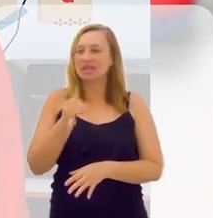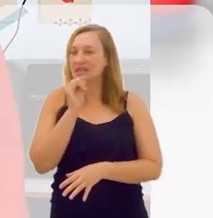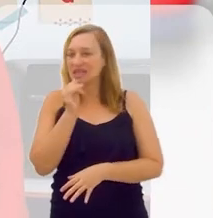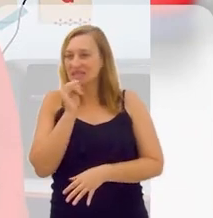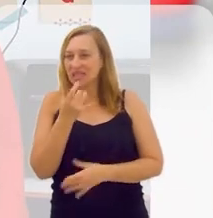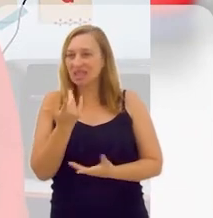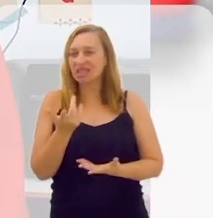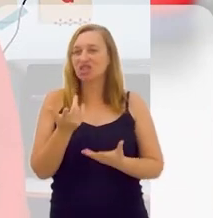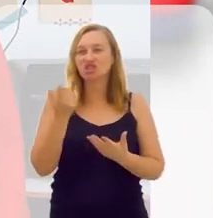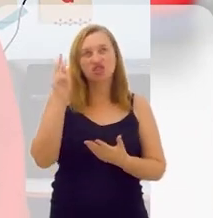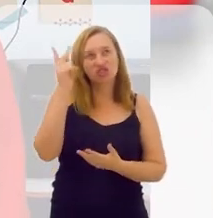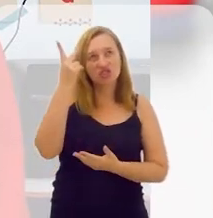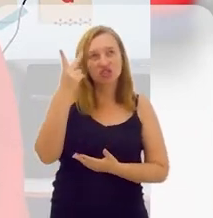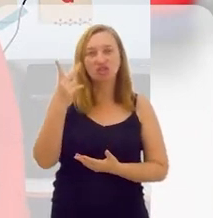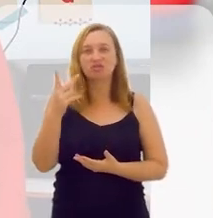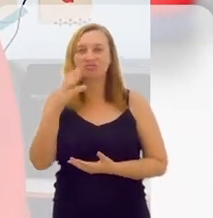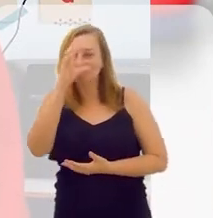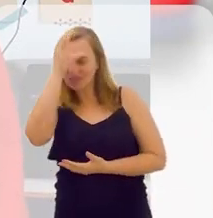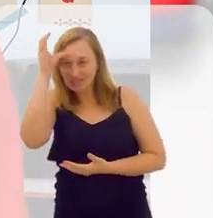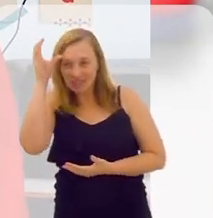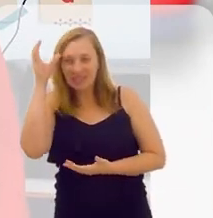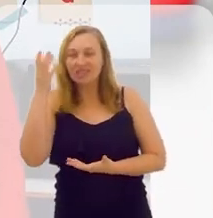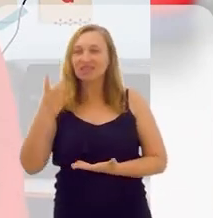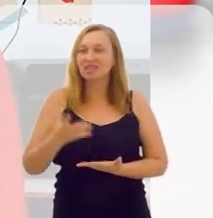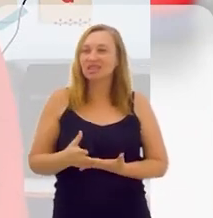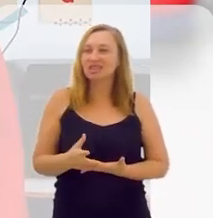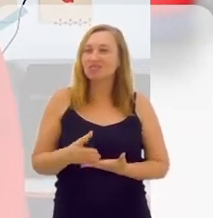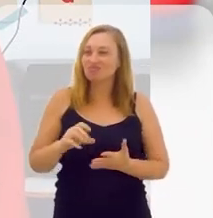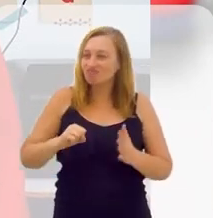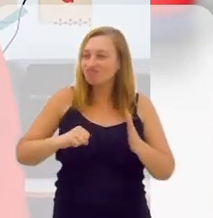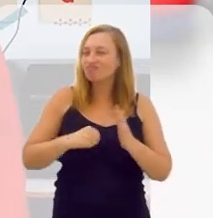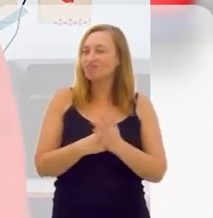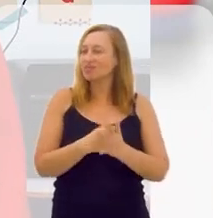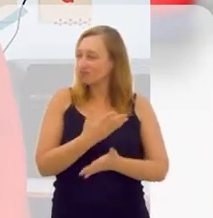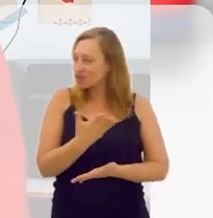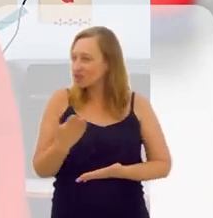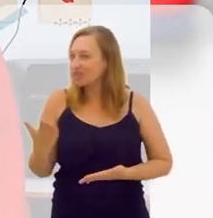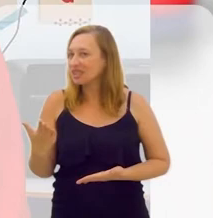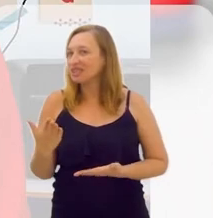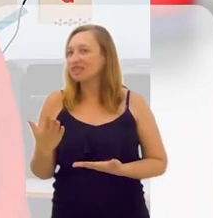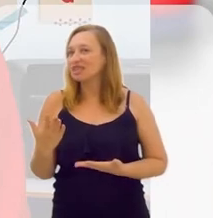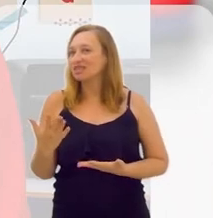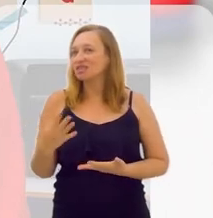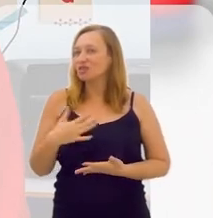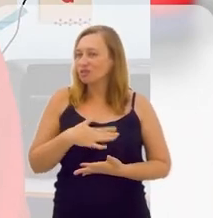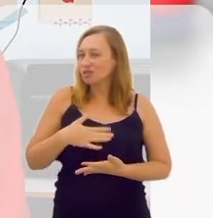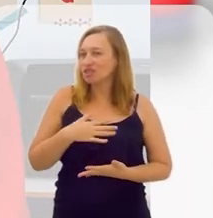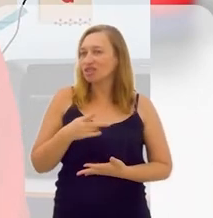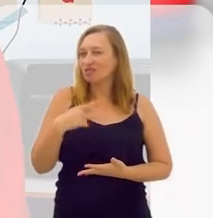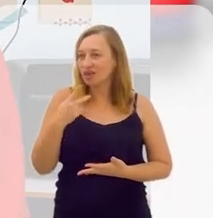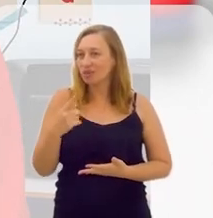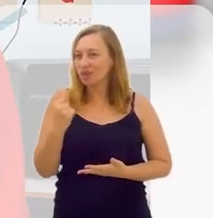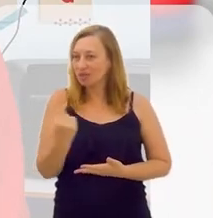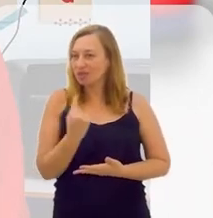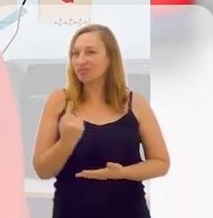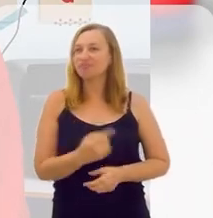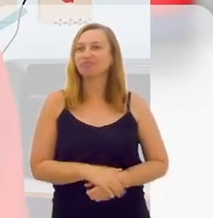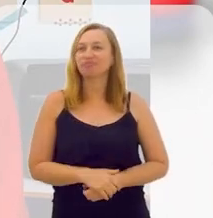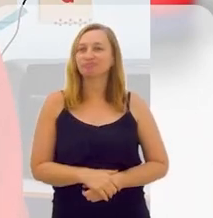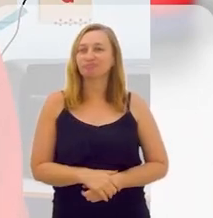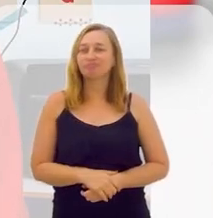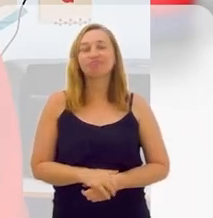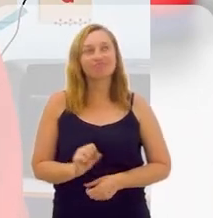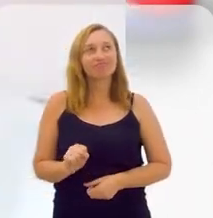tem algum exemplo, alguma história de algum cliente que já impactou vocês e aí você gostaria de destacar para a